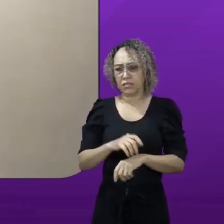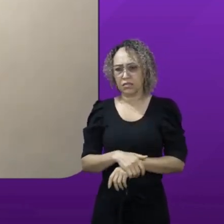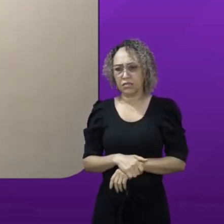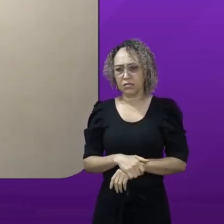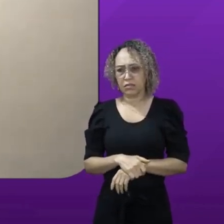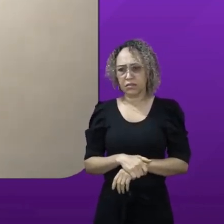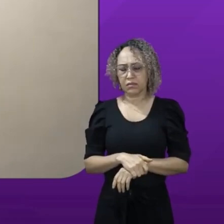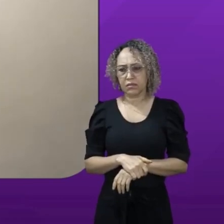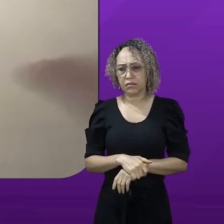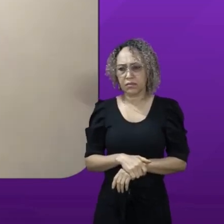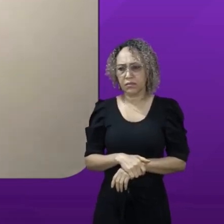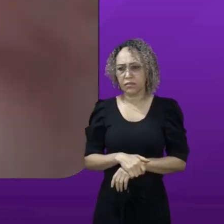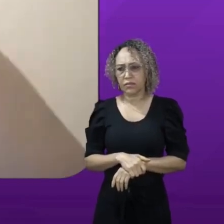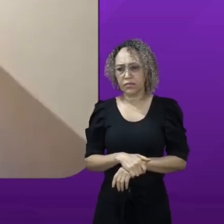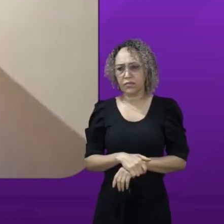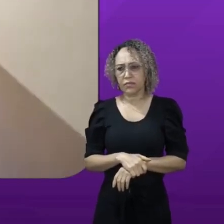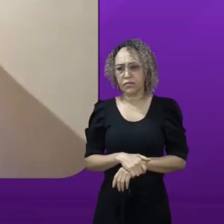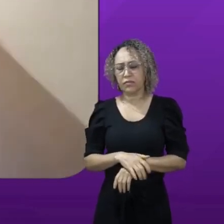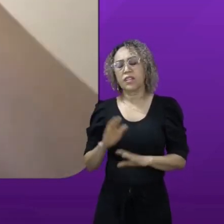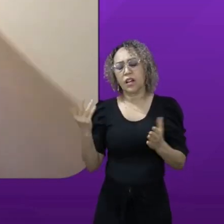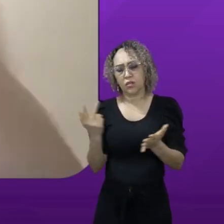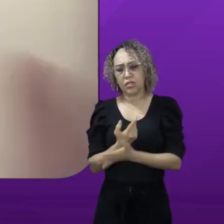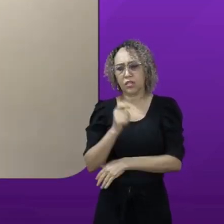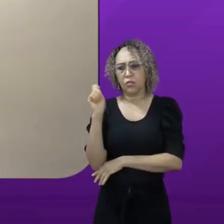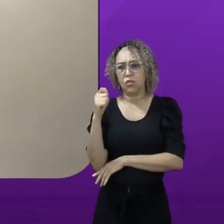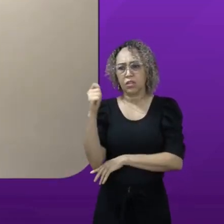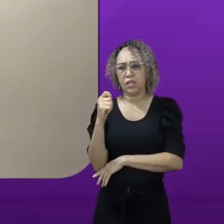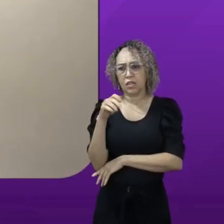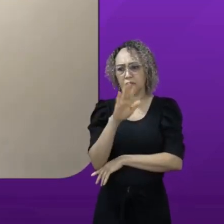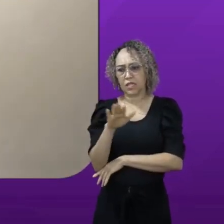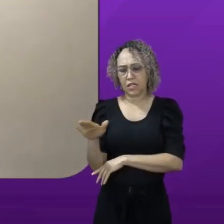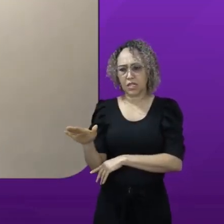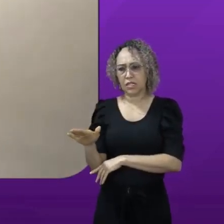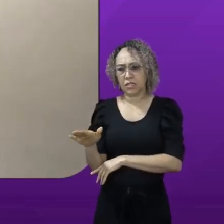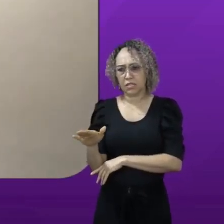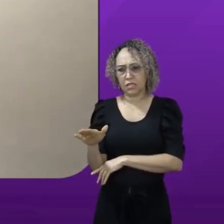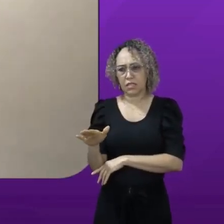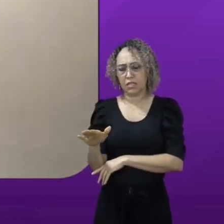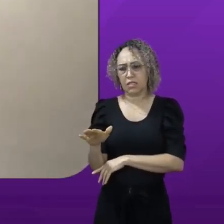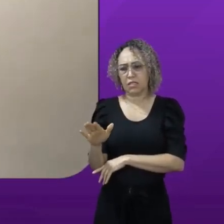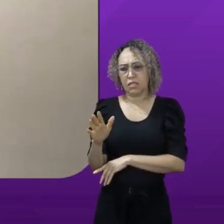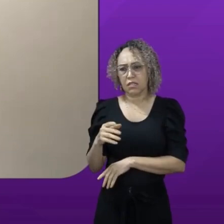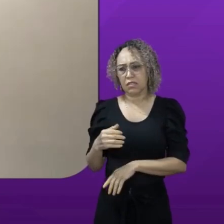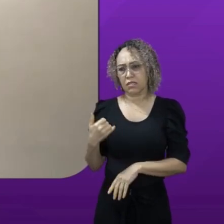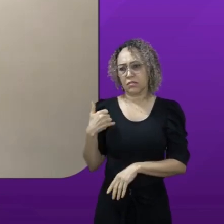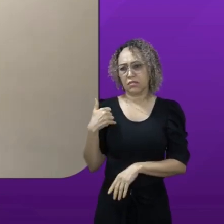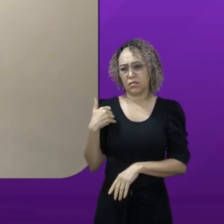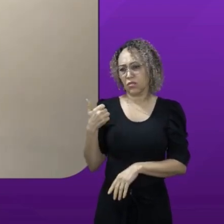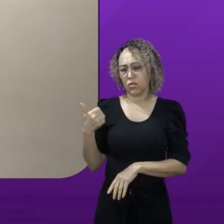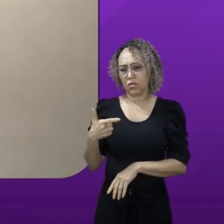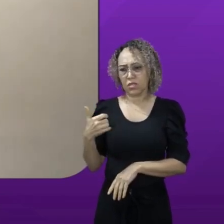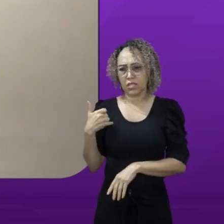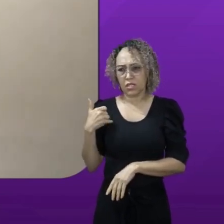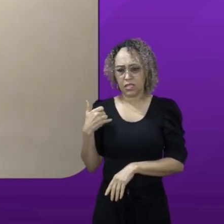teve situação em Porto Alegre, de chegar a criança do interior com 12 anos de idade, dizendo que era uma criança trans, mas